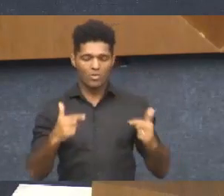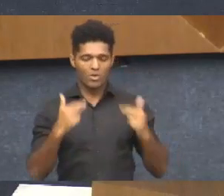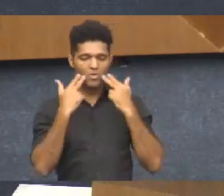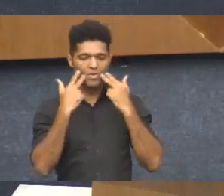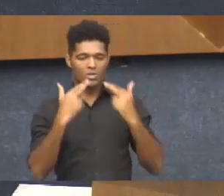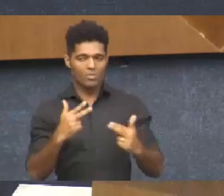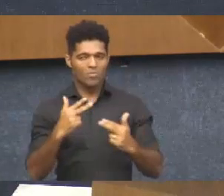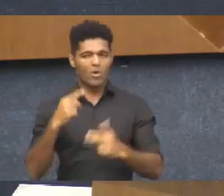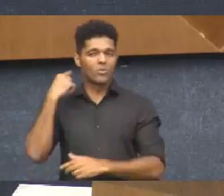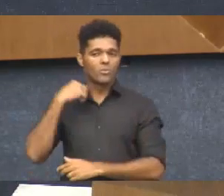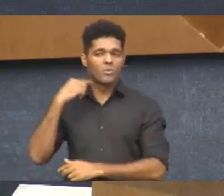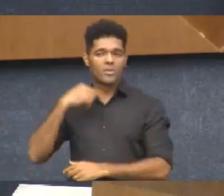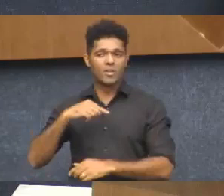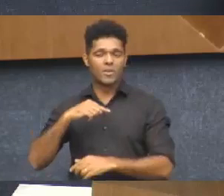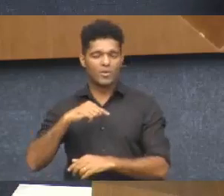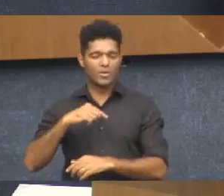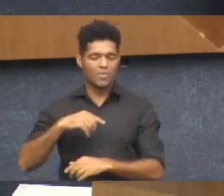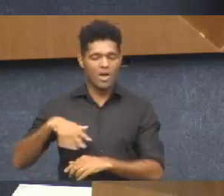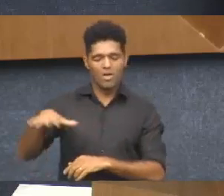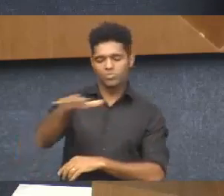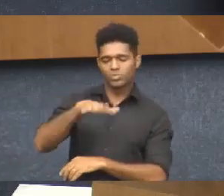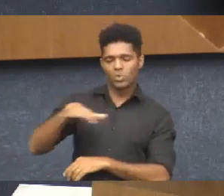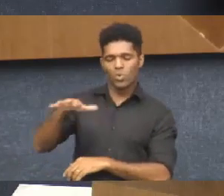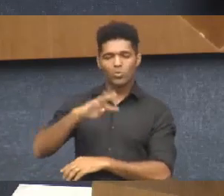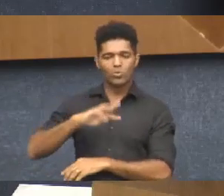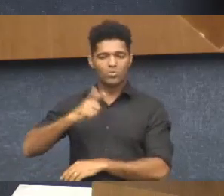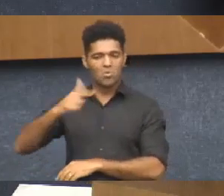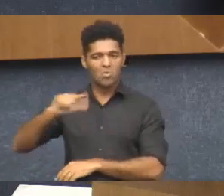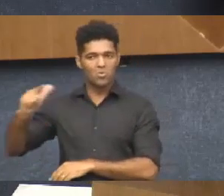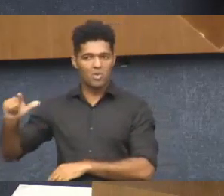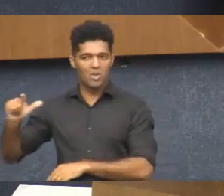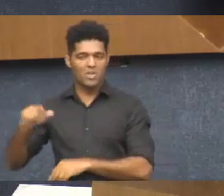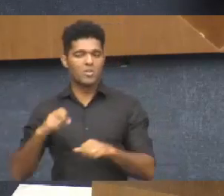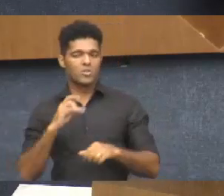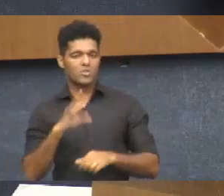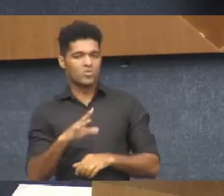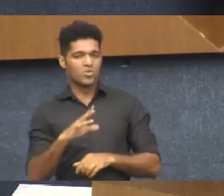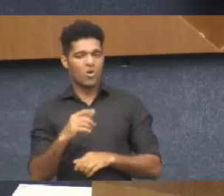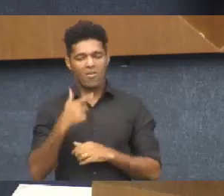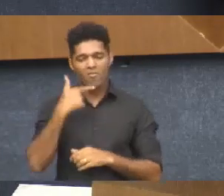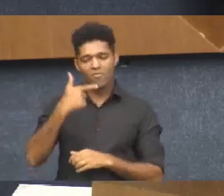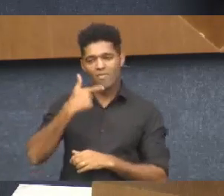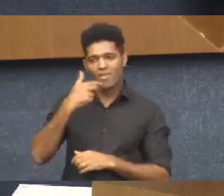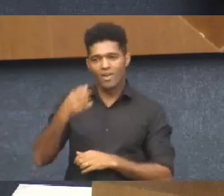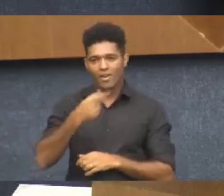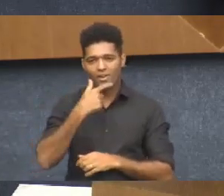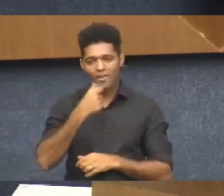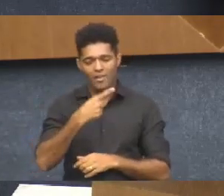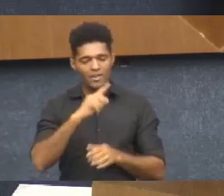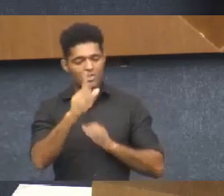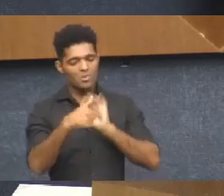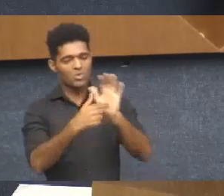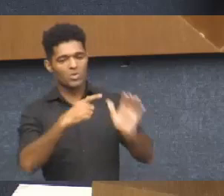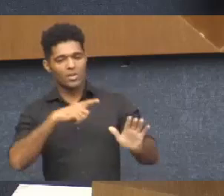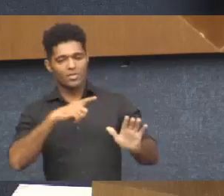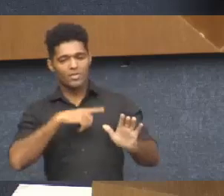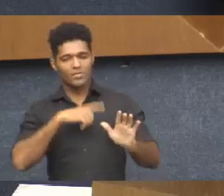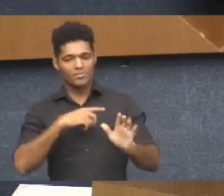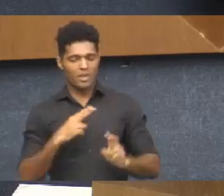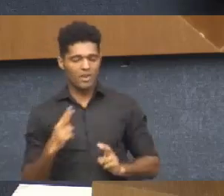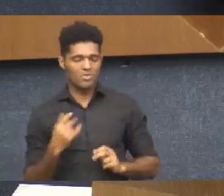para muitos era só um jeitinho de falar engraçado, tem seu valor, riqueza e identidade. Com as